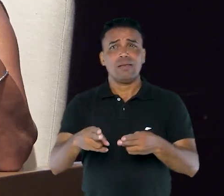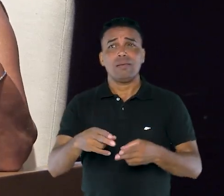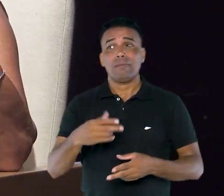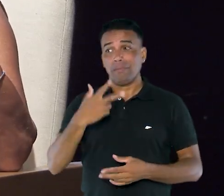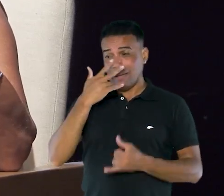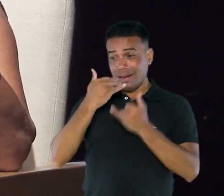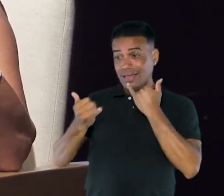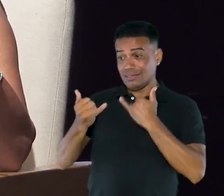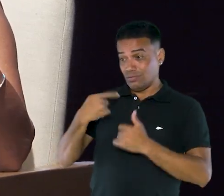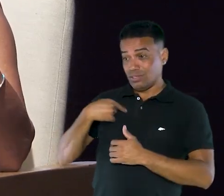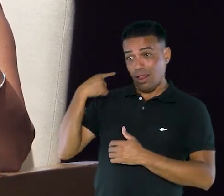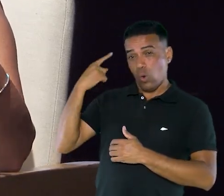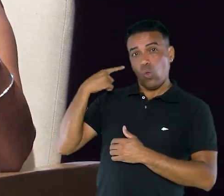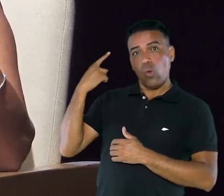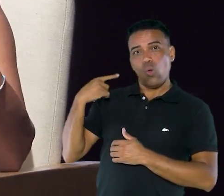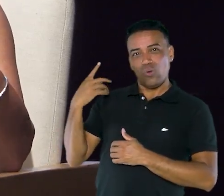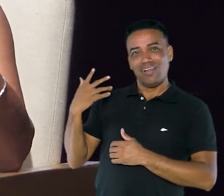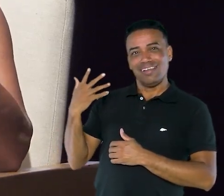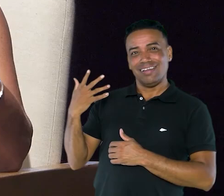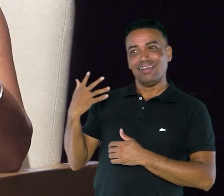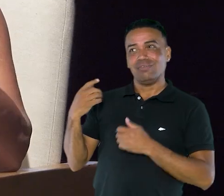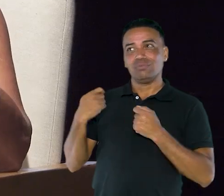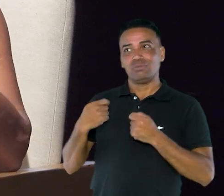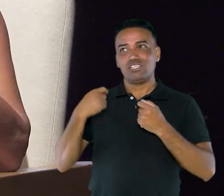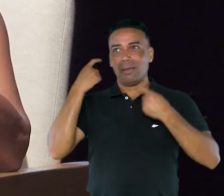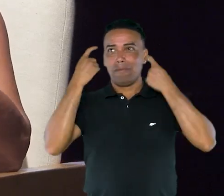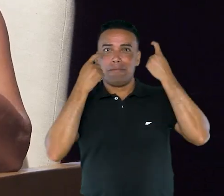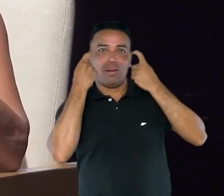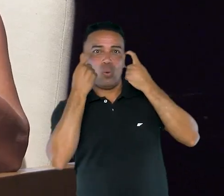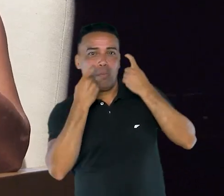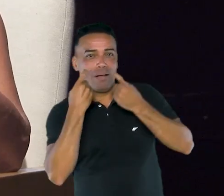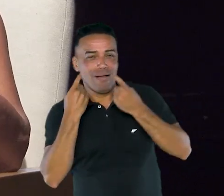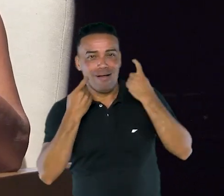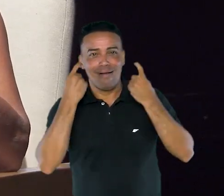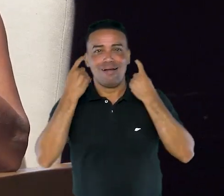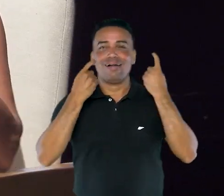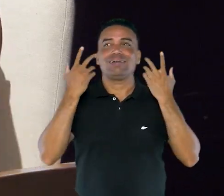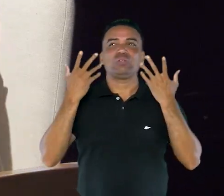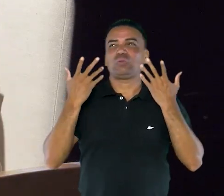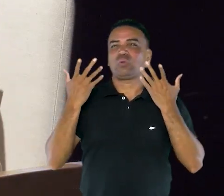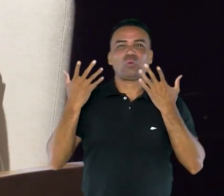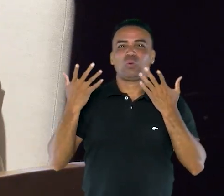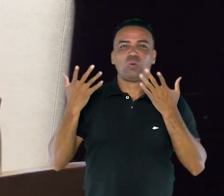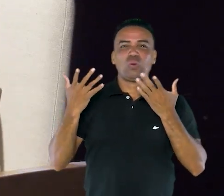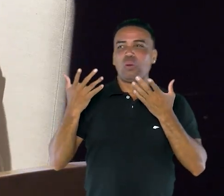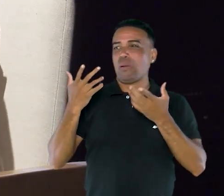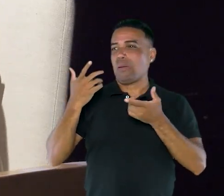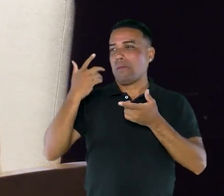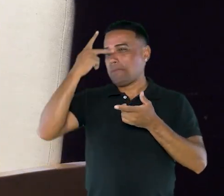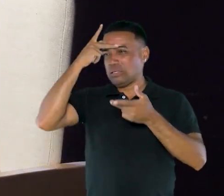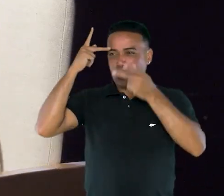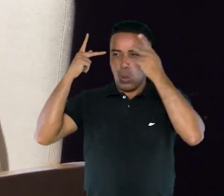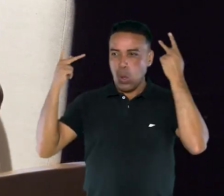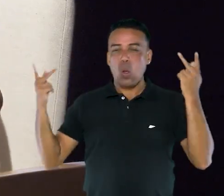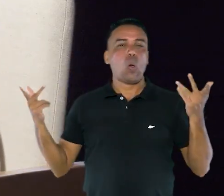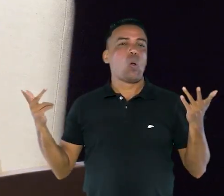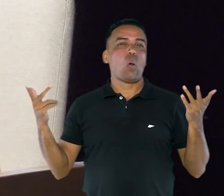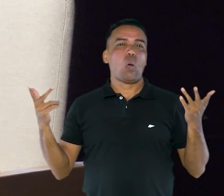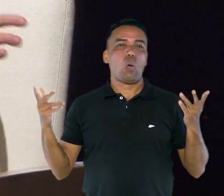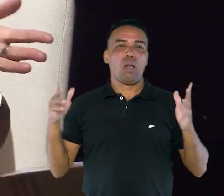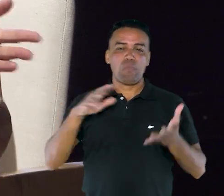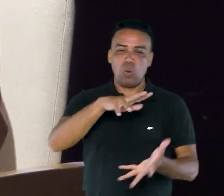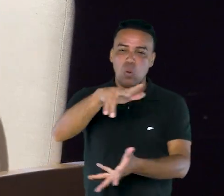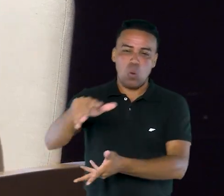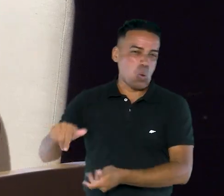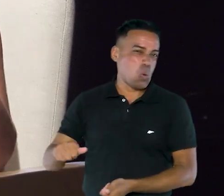você que é um maluco, né? Porque, tipo, né, você podia estar se preocupando aqui com as suas coisas, fica se preocupando aí com as outras pessoas,